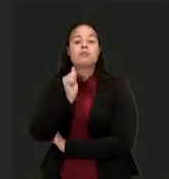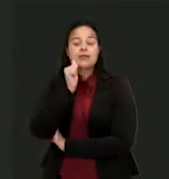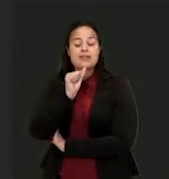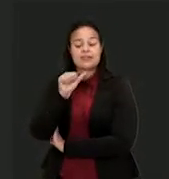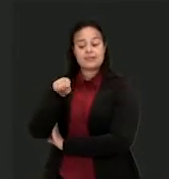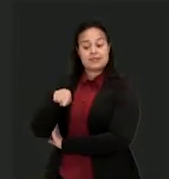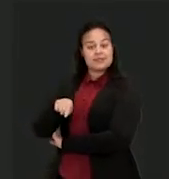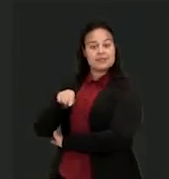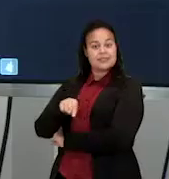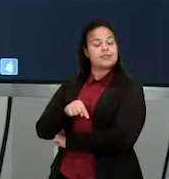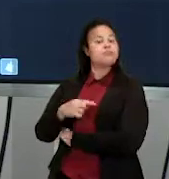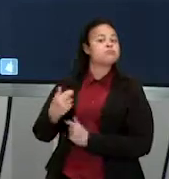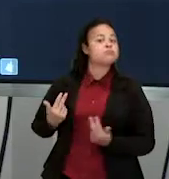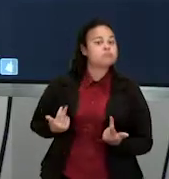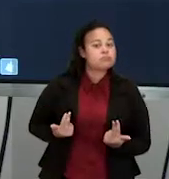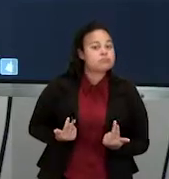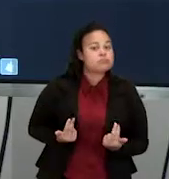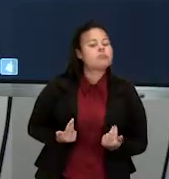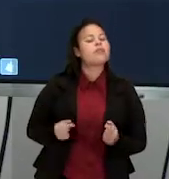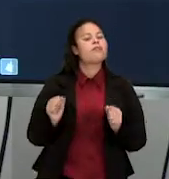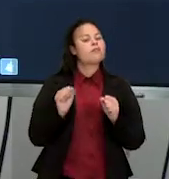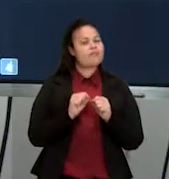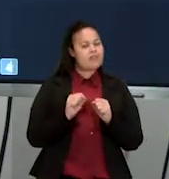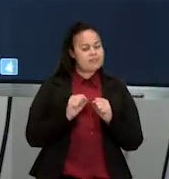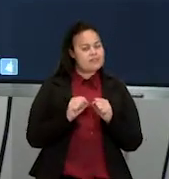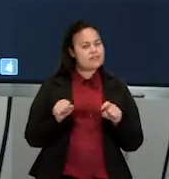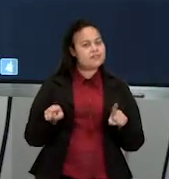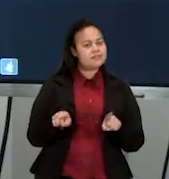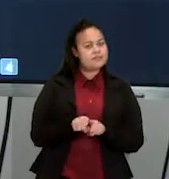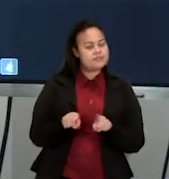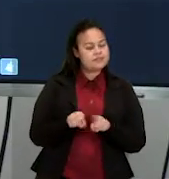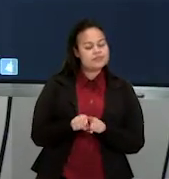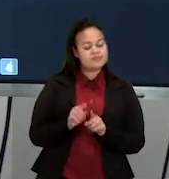a mesma coisa, nós vamos fazer aí,